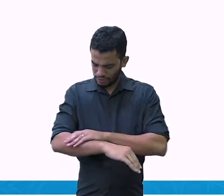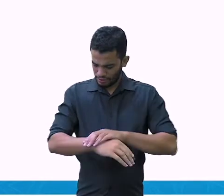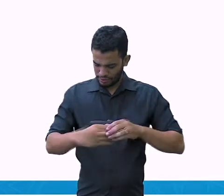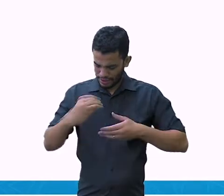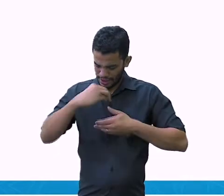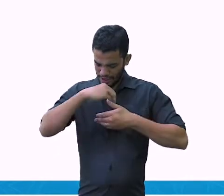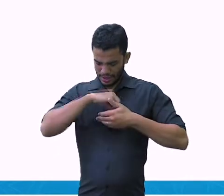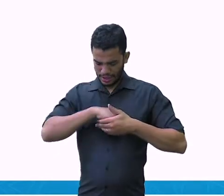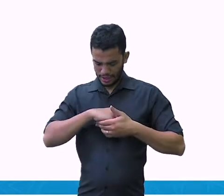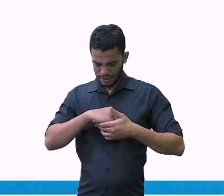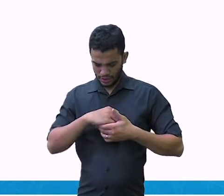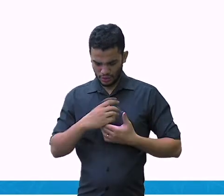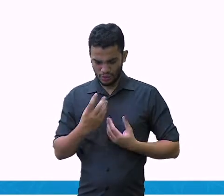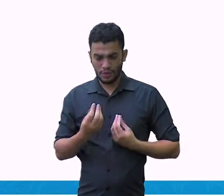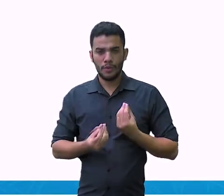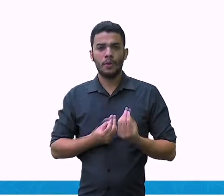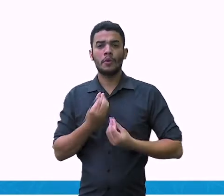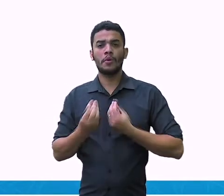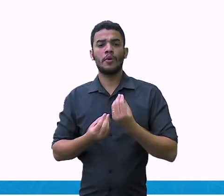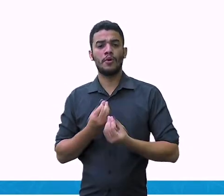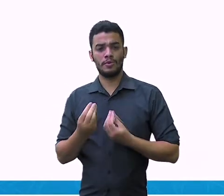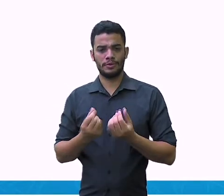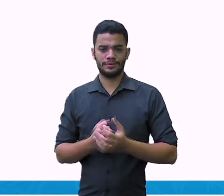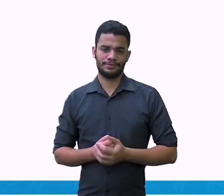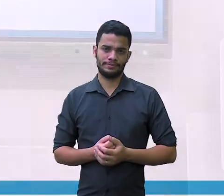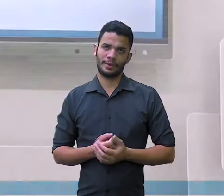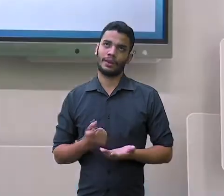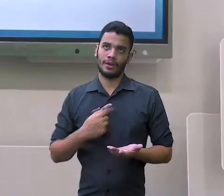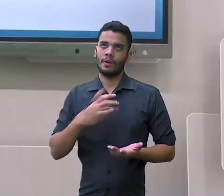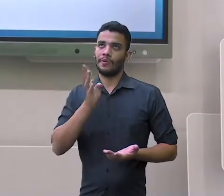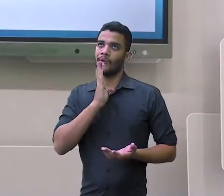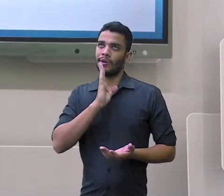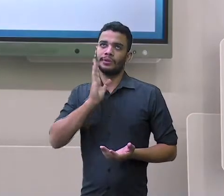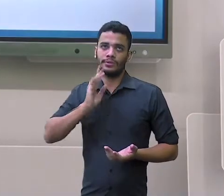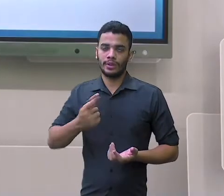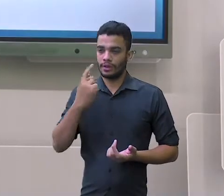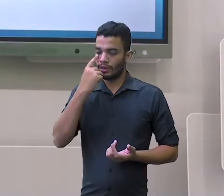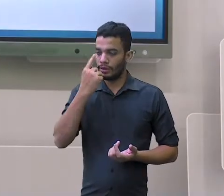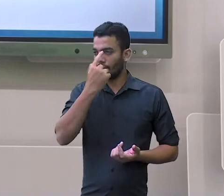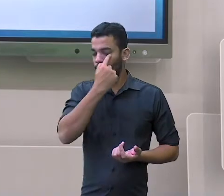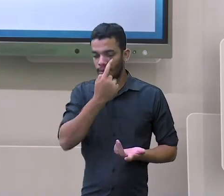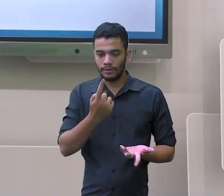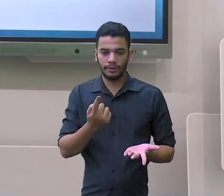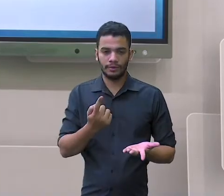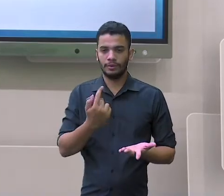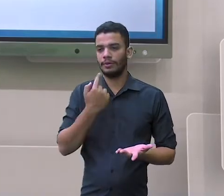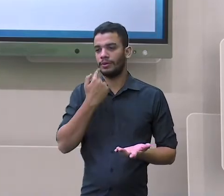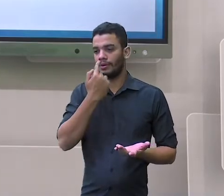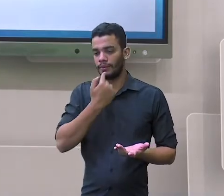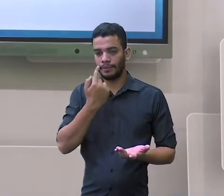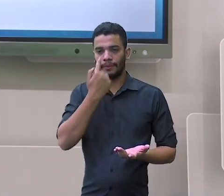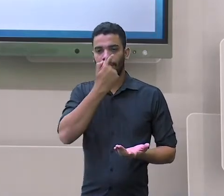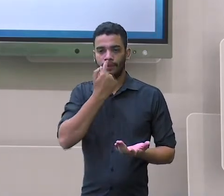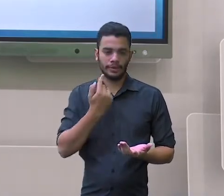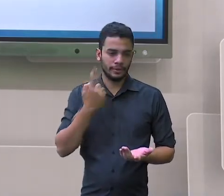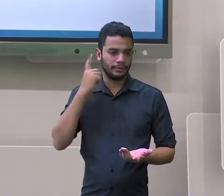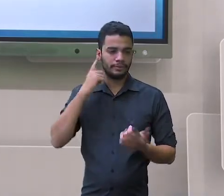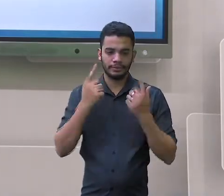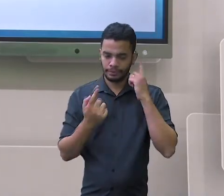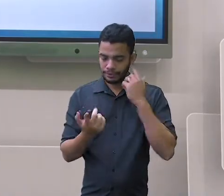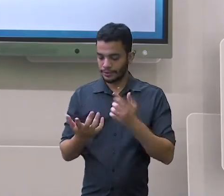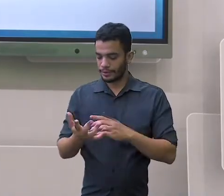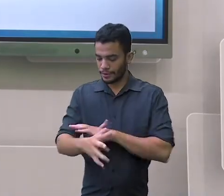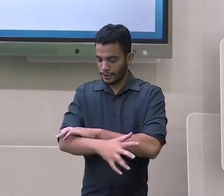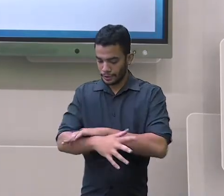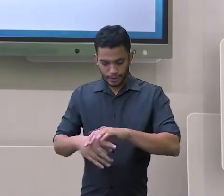que eu conheço, né, Delma? Eu sei que aqui estão os olhos, eu sei para que servem os braços. Ah, tá.